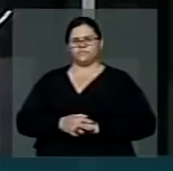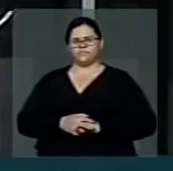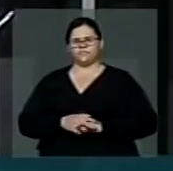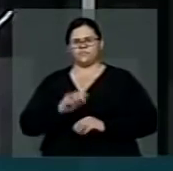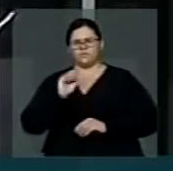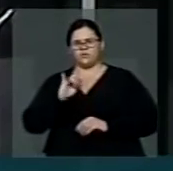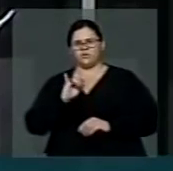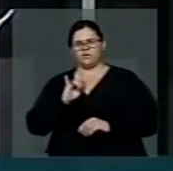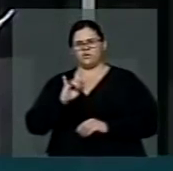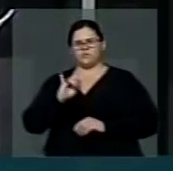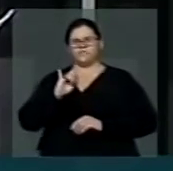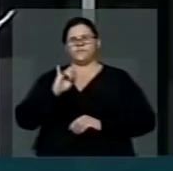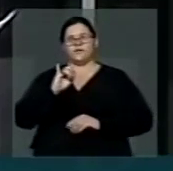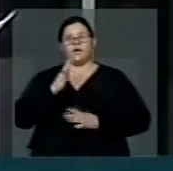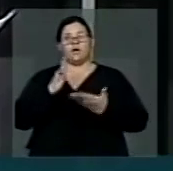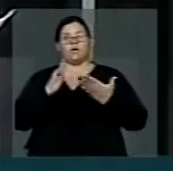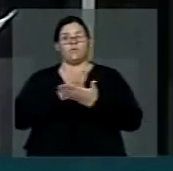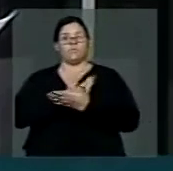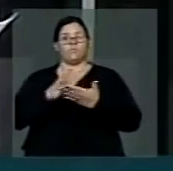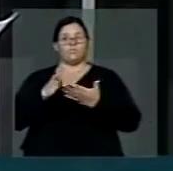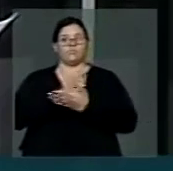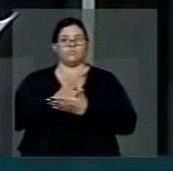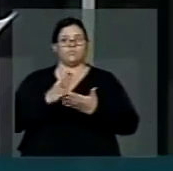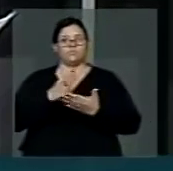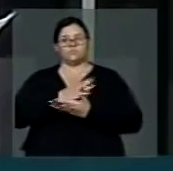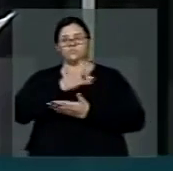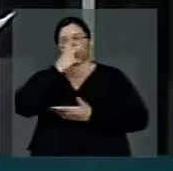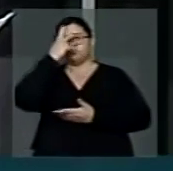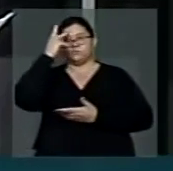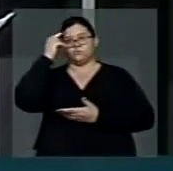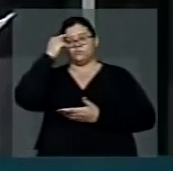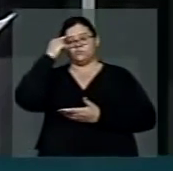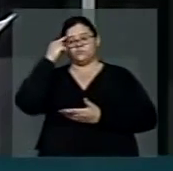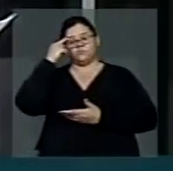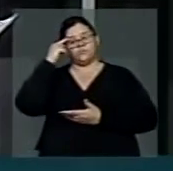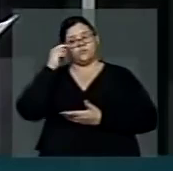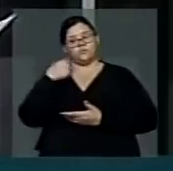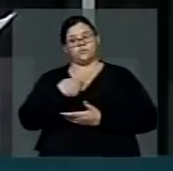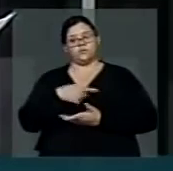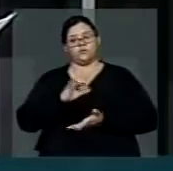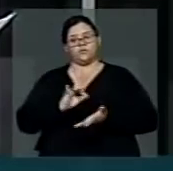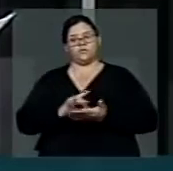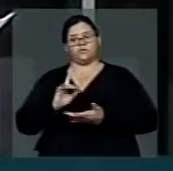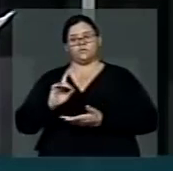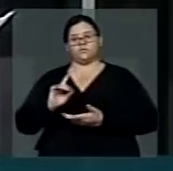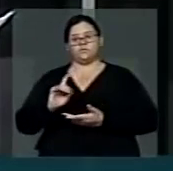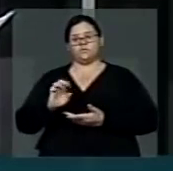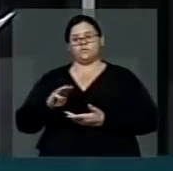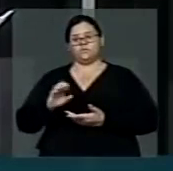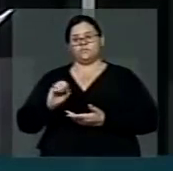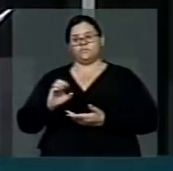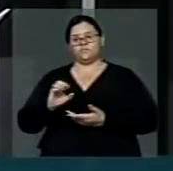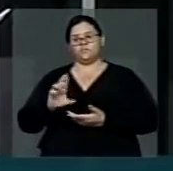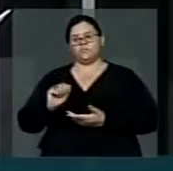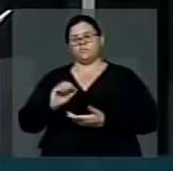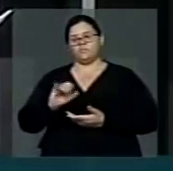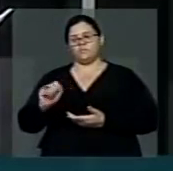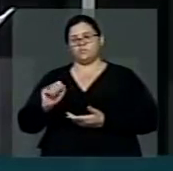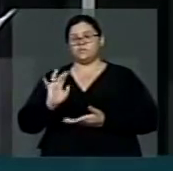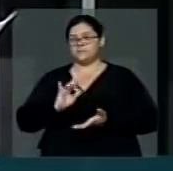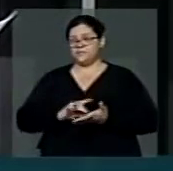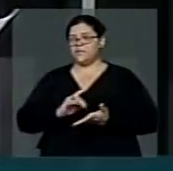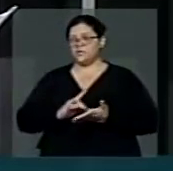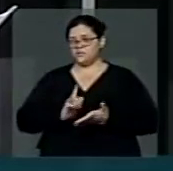menos em tese vivemos em uma democracia clássica, então a instalação de qualquer